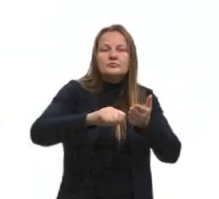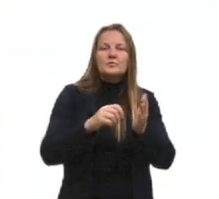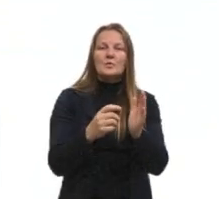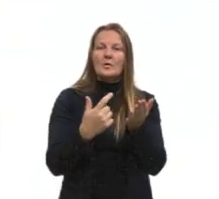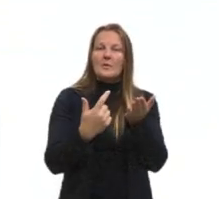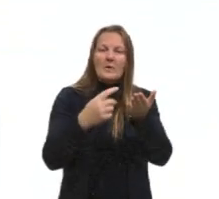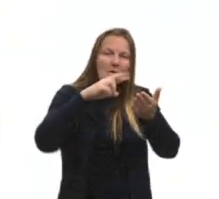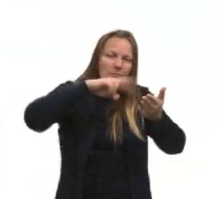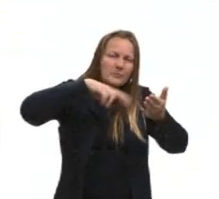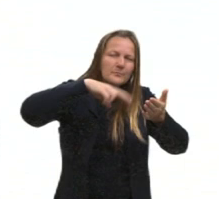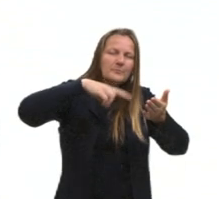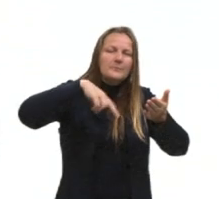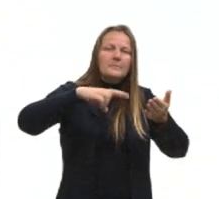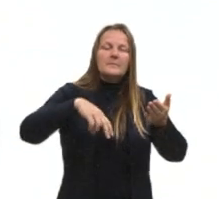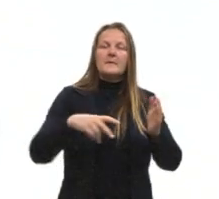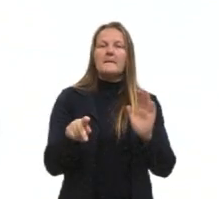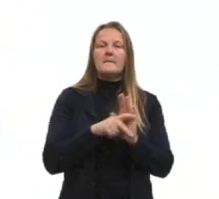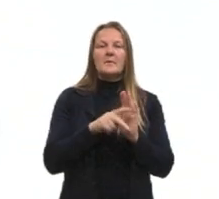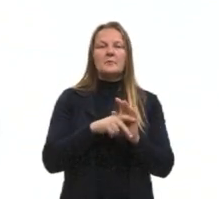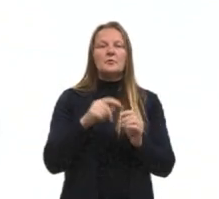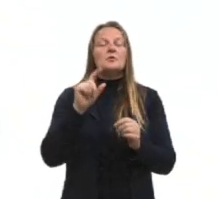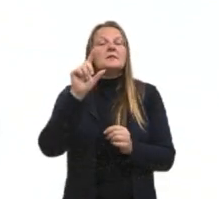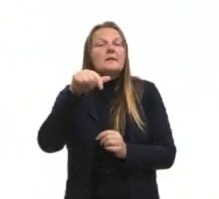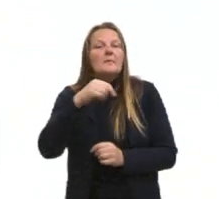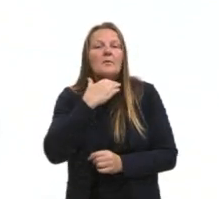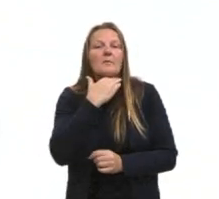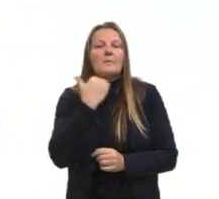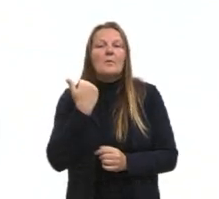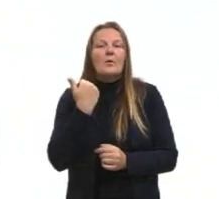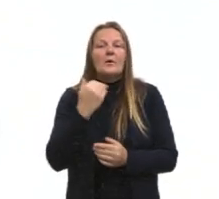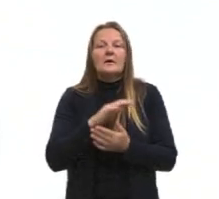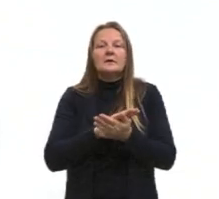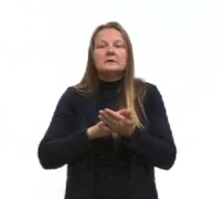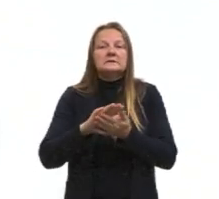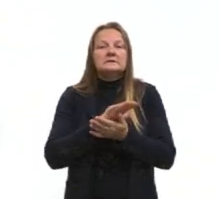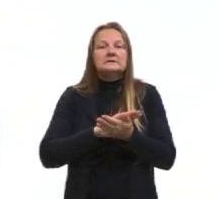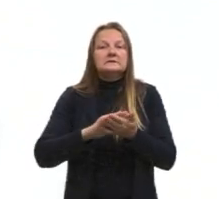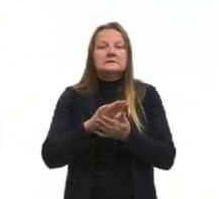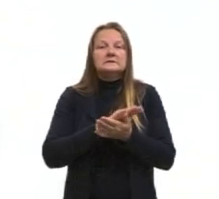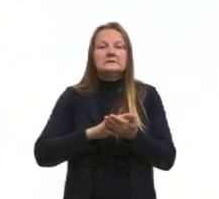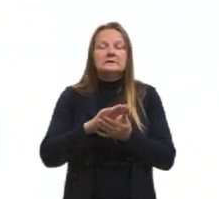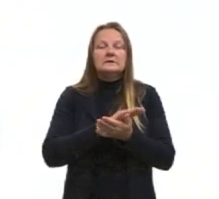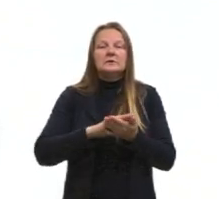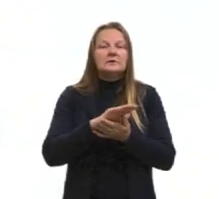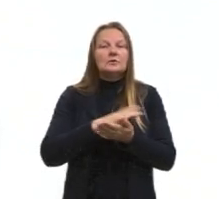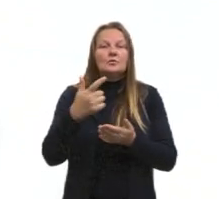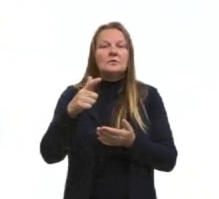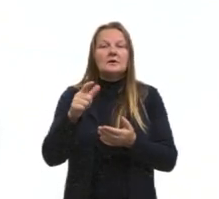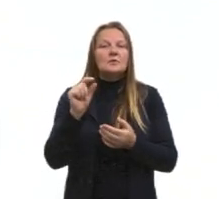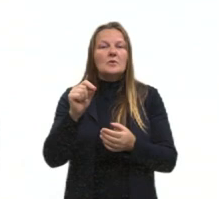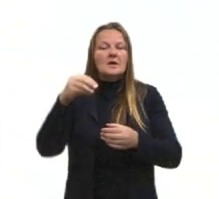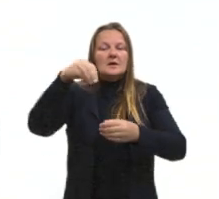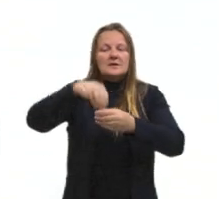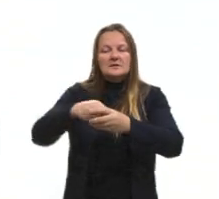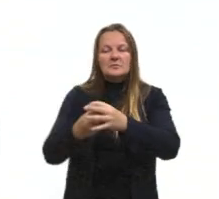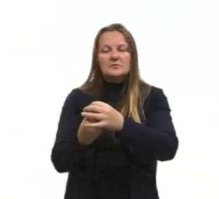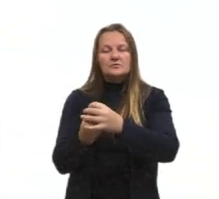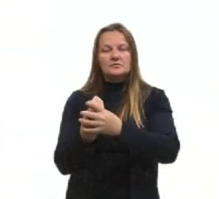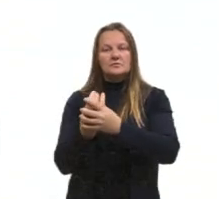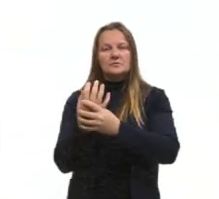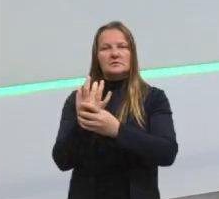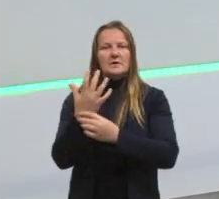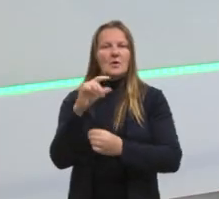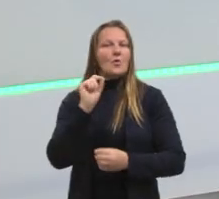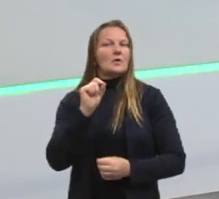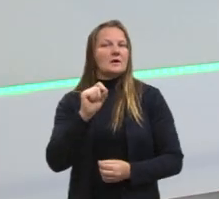aí ele morre e não deixa um uma semente fértil quem é a semente fértil que se diz